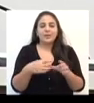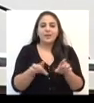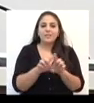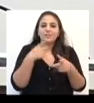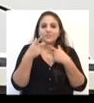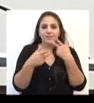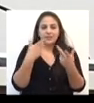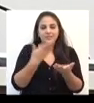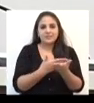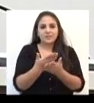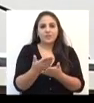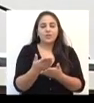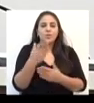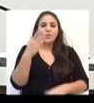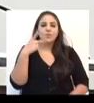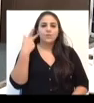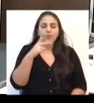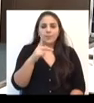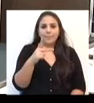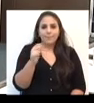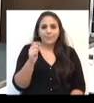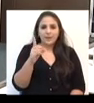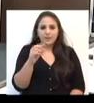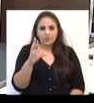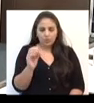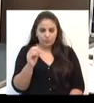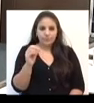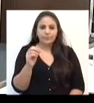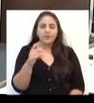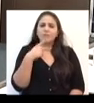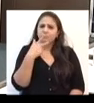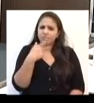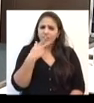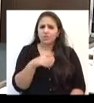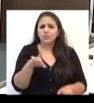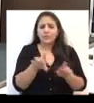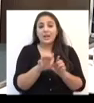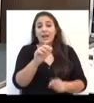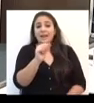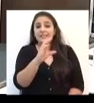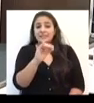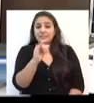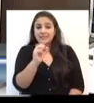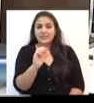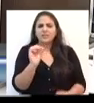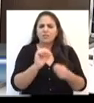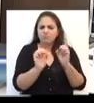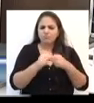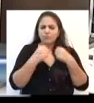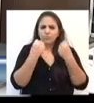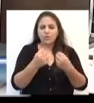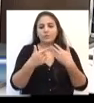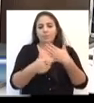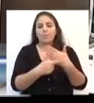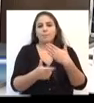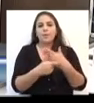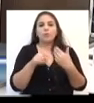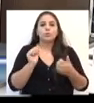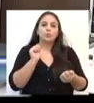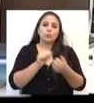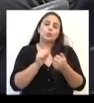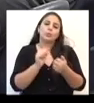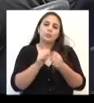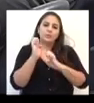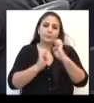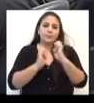pelo vereador Pedro Danelli. Na tribuna, ele falou sobre a Acisa, que tem forte atuação junto ao